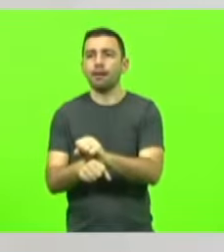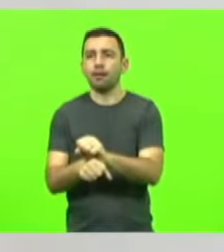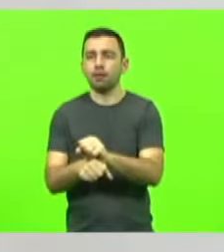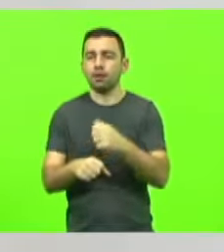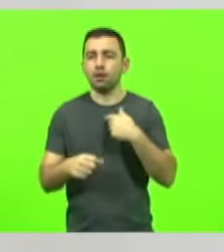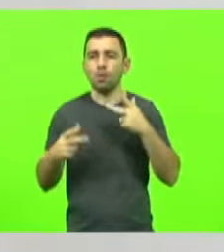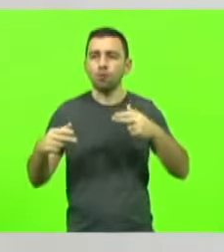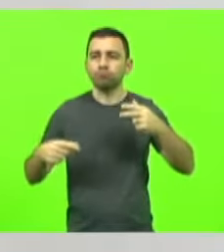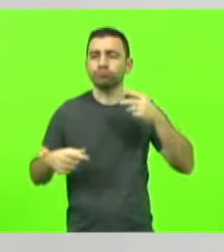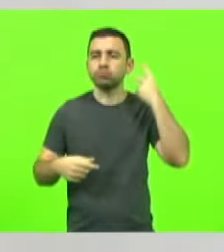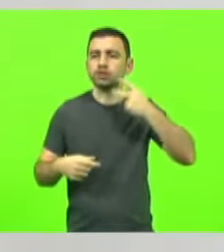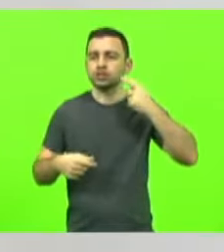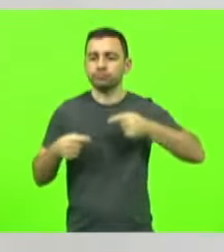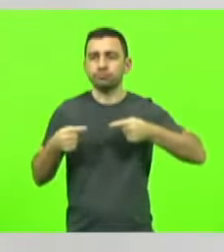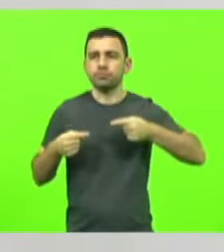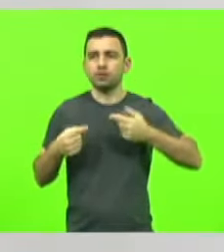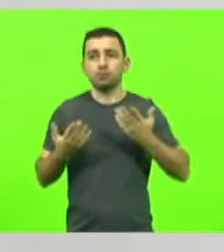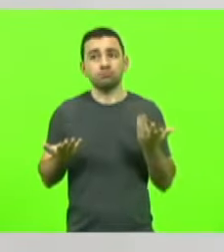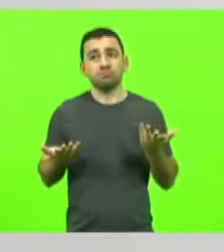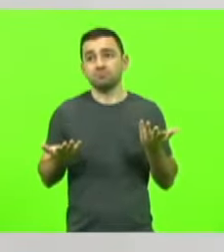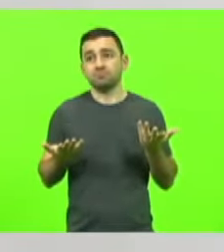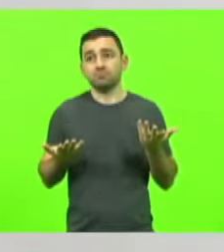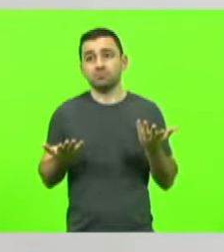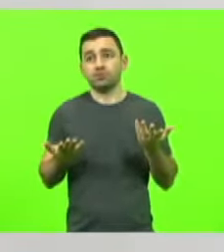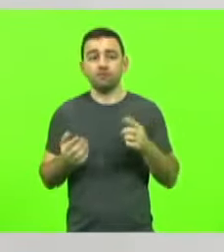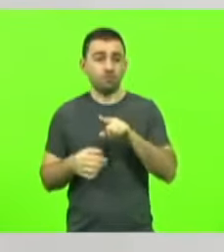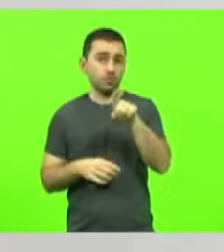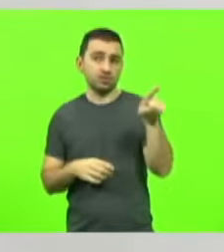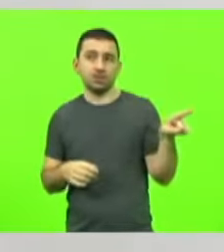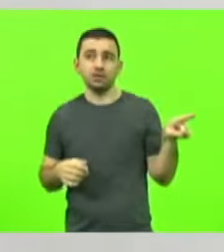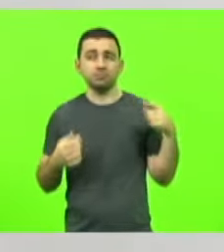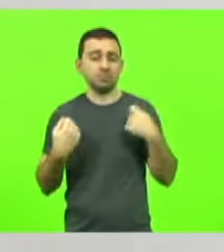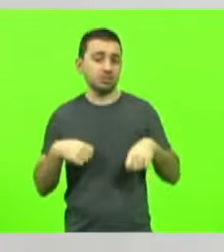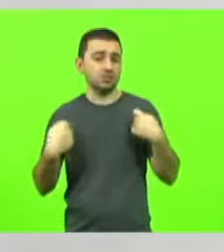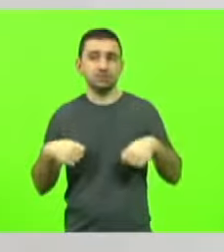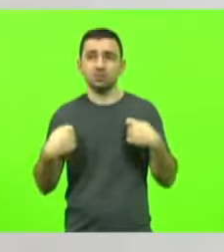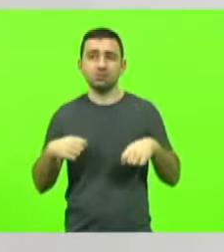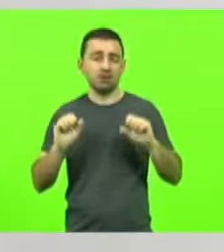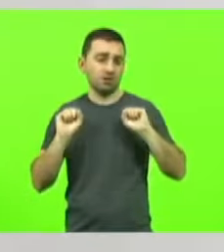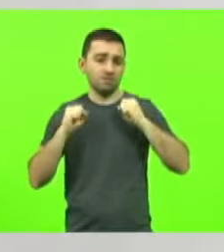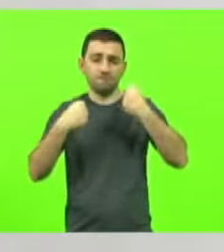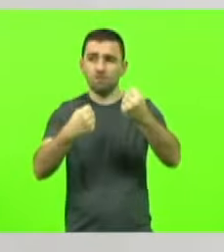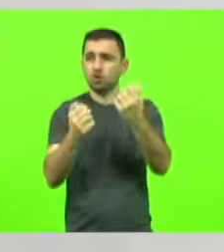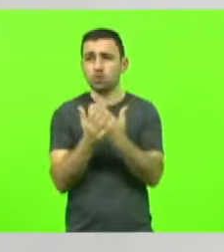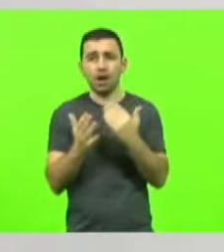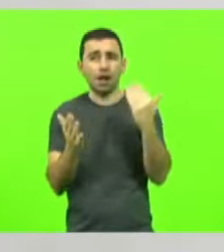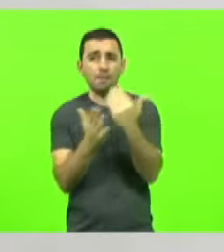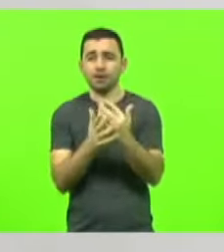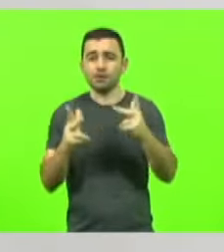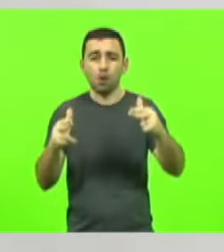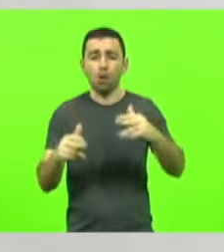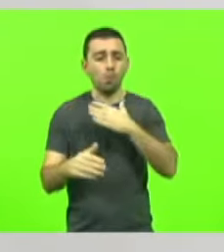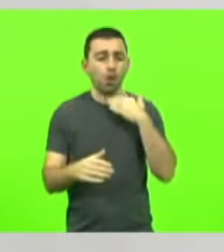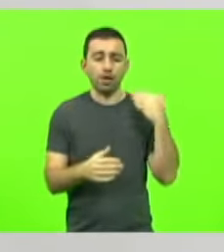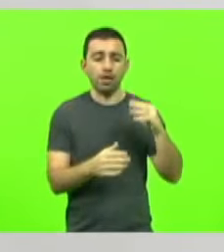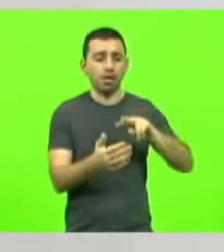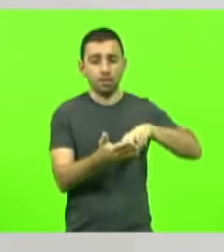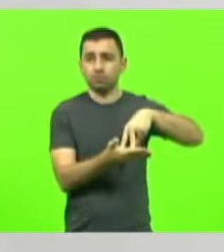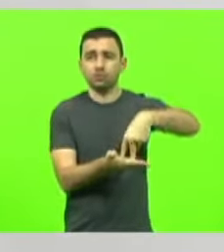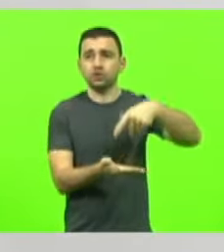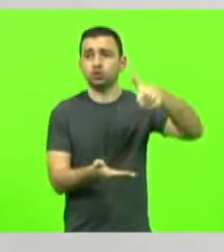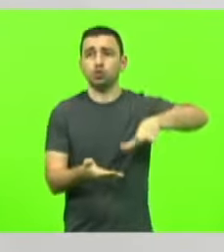bem? Acredite no poder da reencarnação, morra, volte numa próxima vida, faça uma faculdade de engenharia, procure